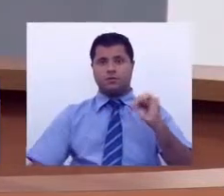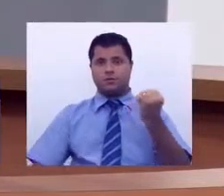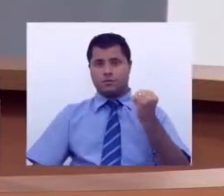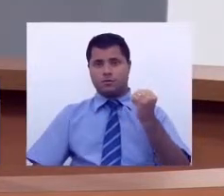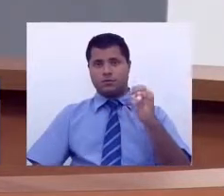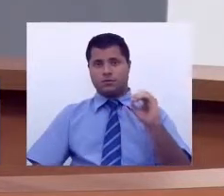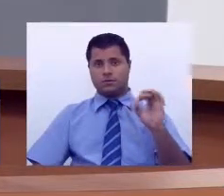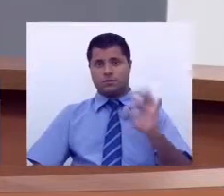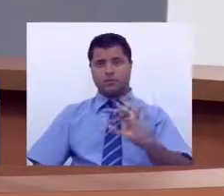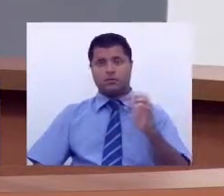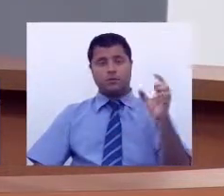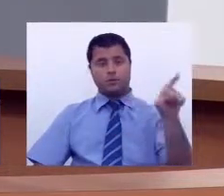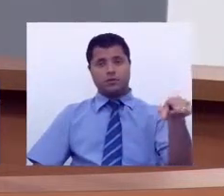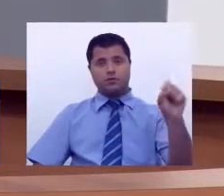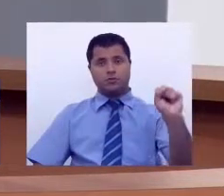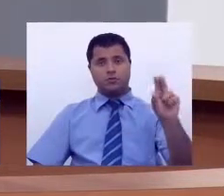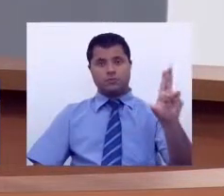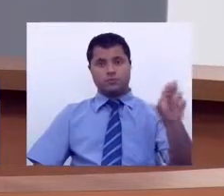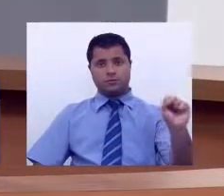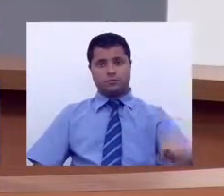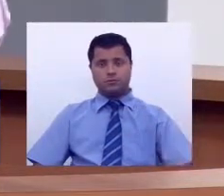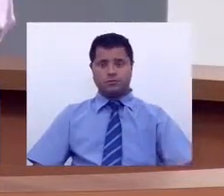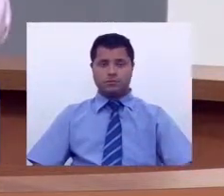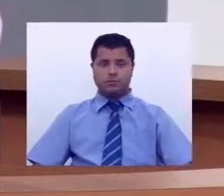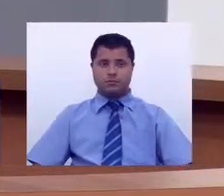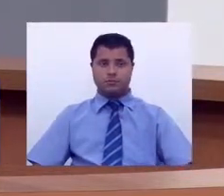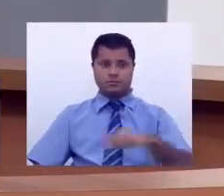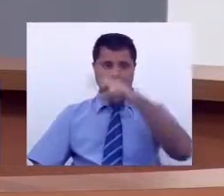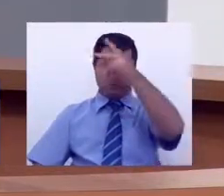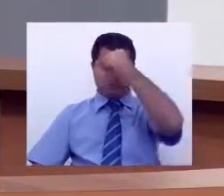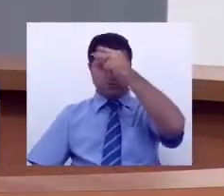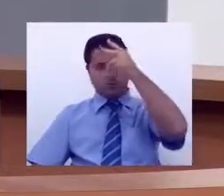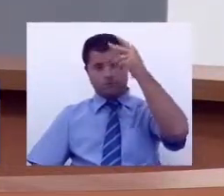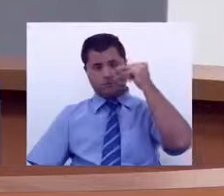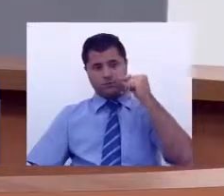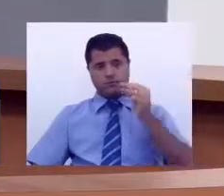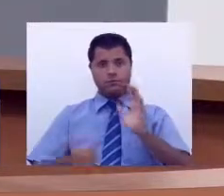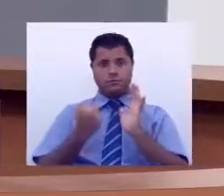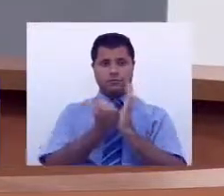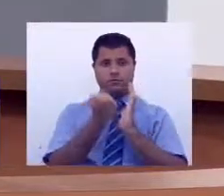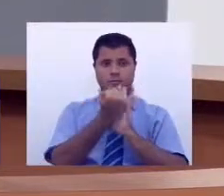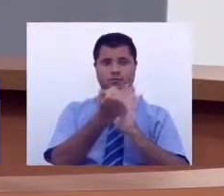SUS. E a prefeitura contrata